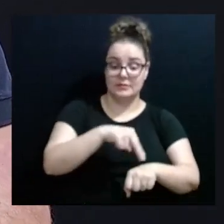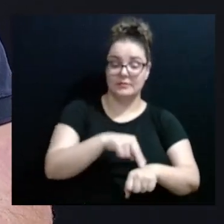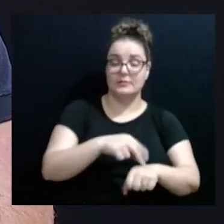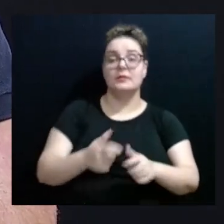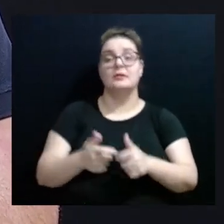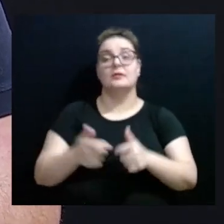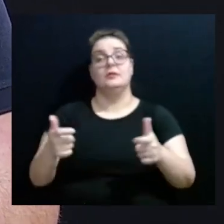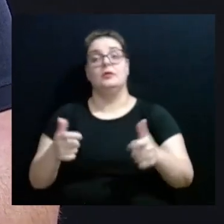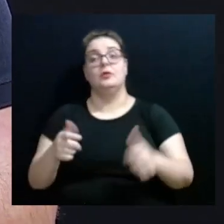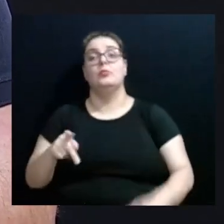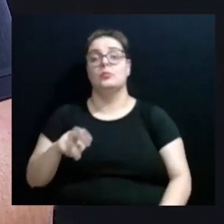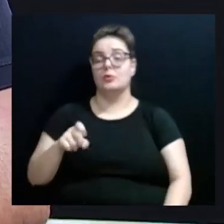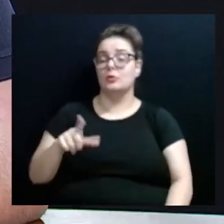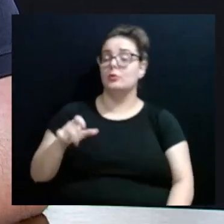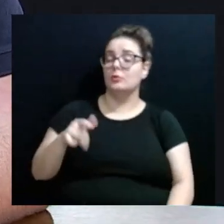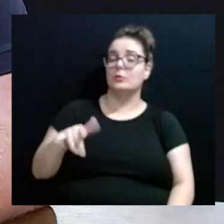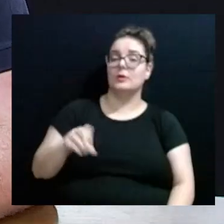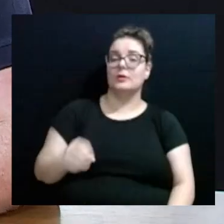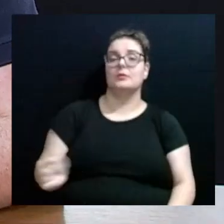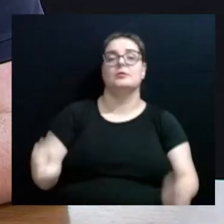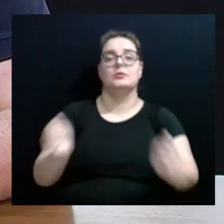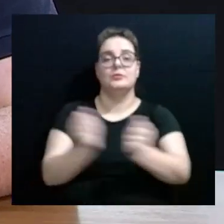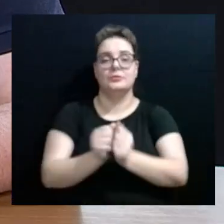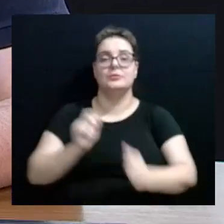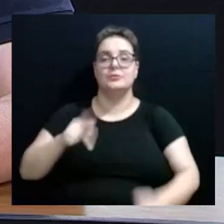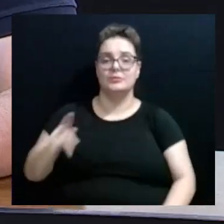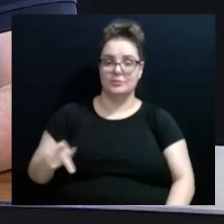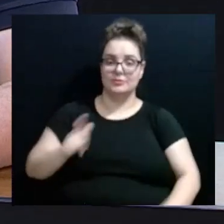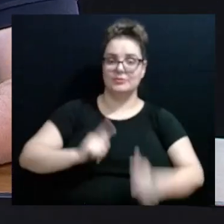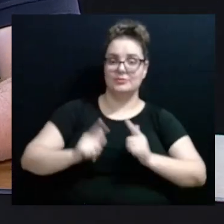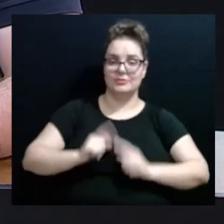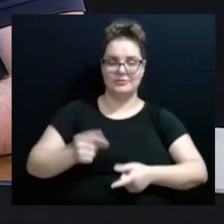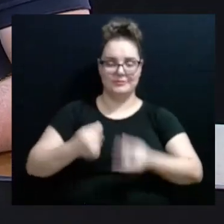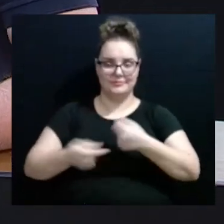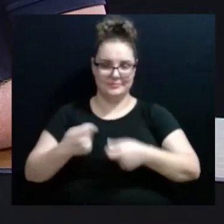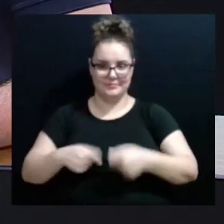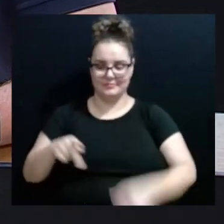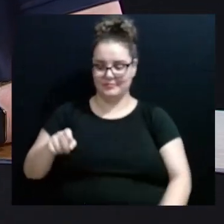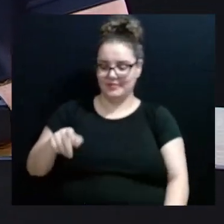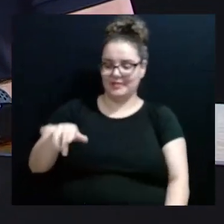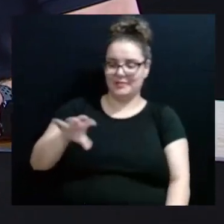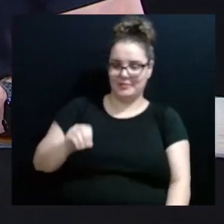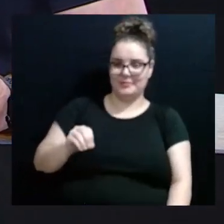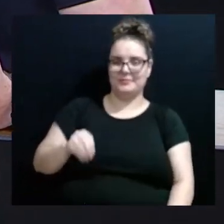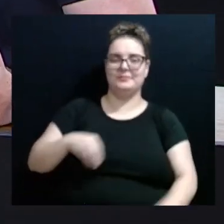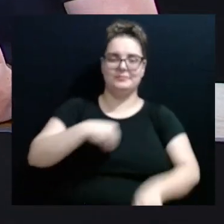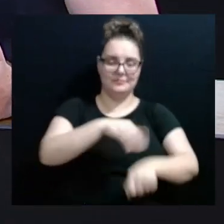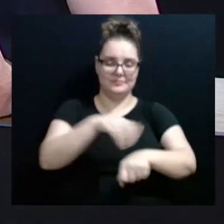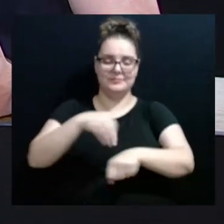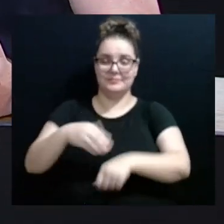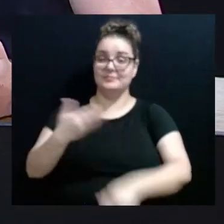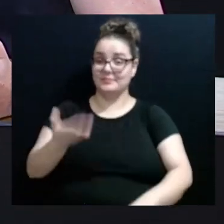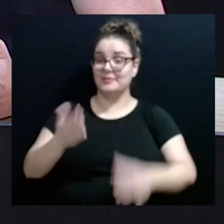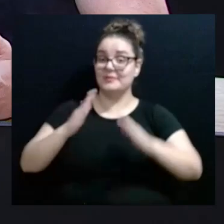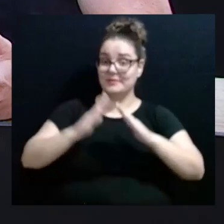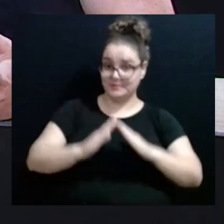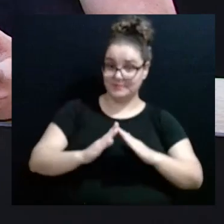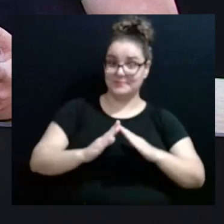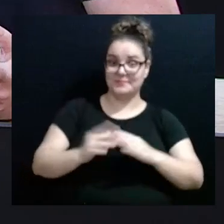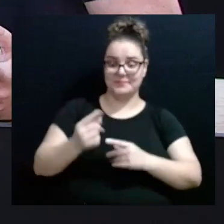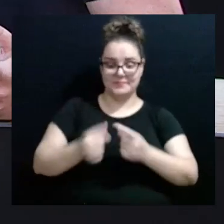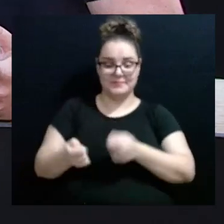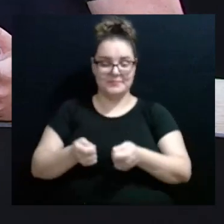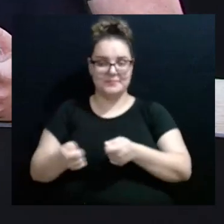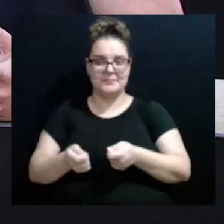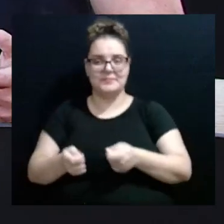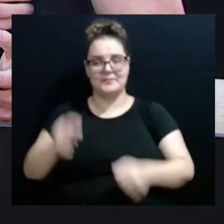feriados nacionais, sendo a maioria prolongados. Por isso eu estou aqui com o professor de Gestão e Negócios, Pedro Manuel, que vai trazer dicas